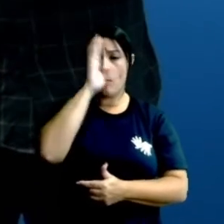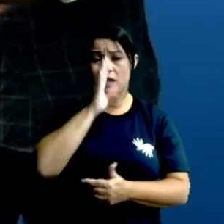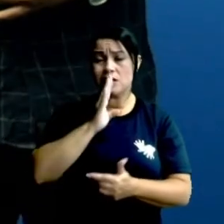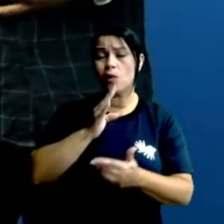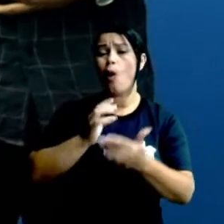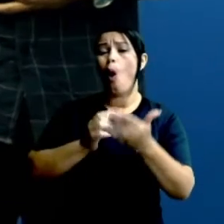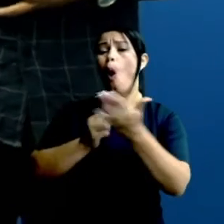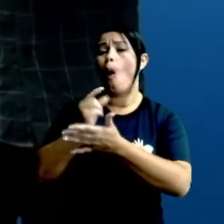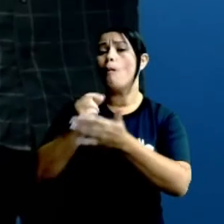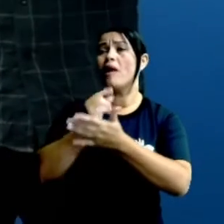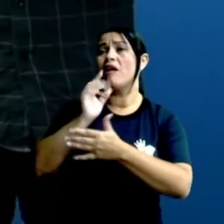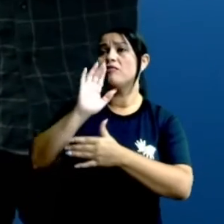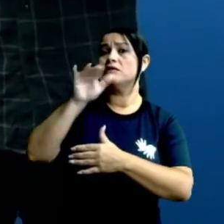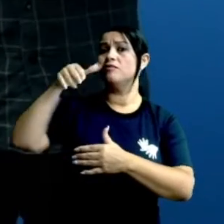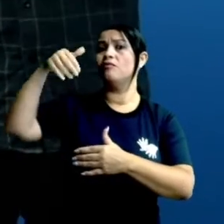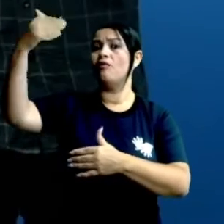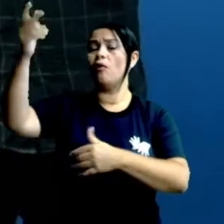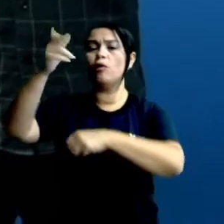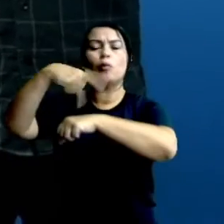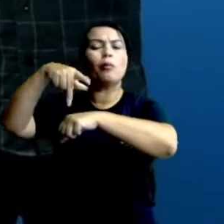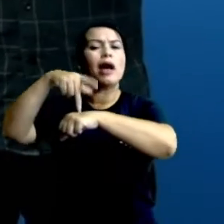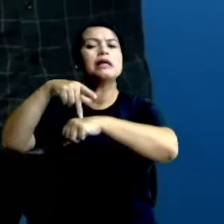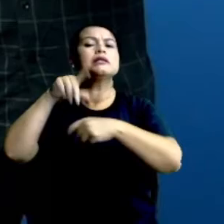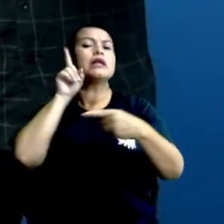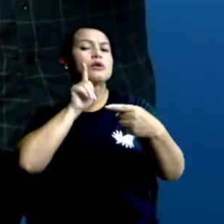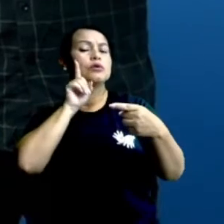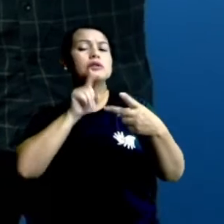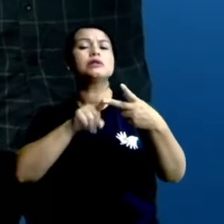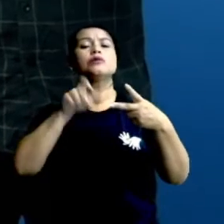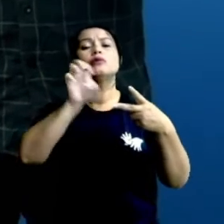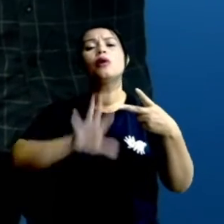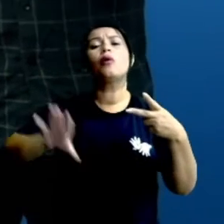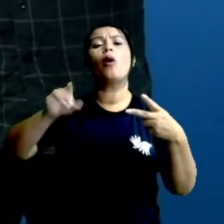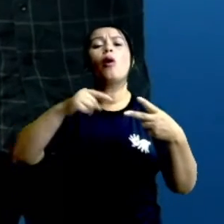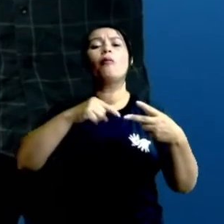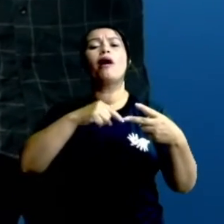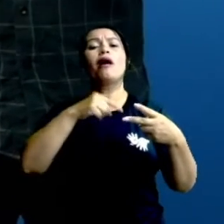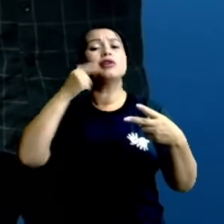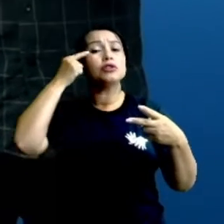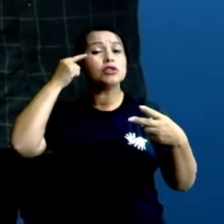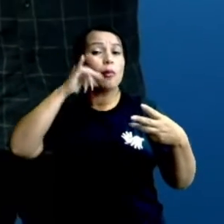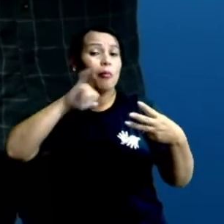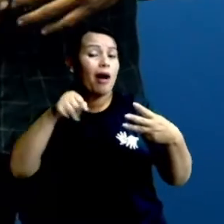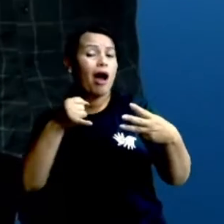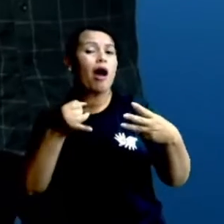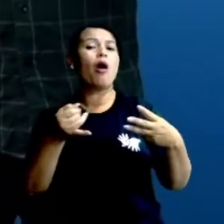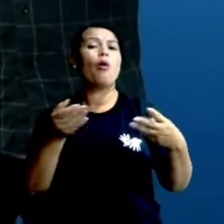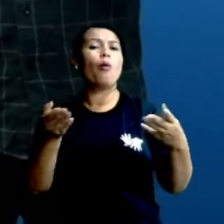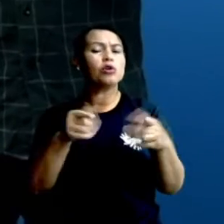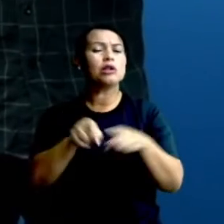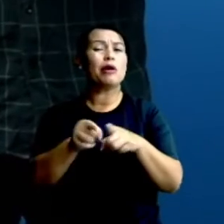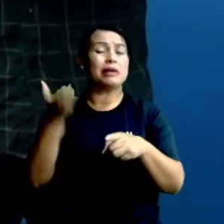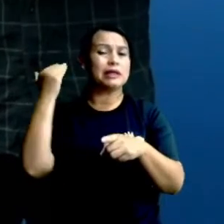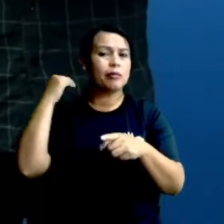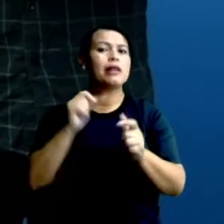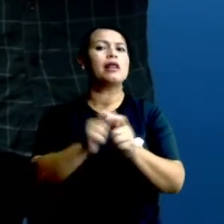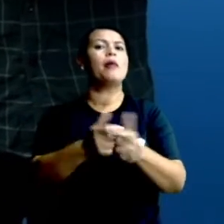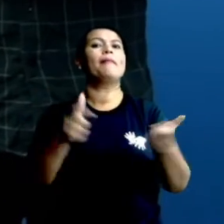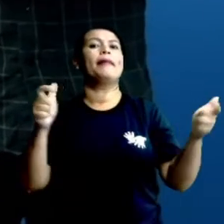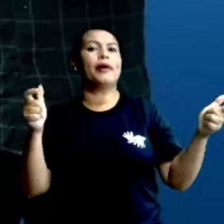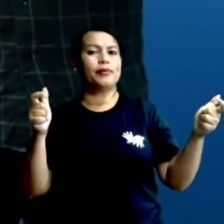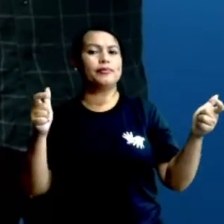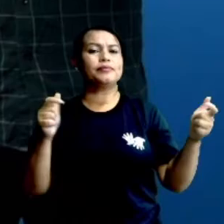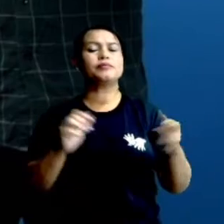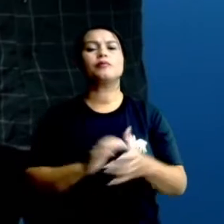sua maioria, dos países estrangeiros, Estados Unidos, Europa, Japão. Não é muito diferente hoje, mas pense, era muito maior essa questão